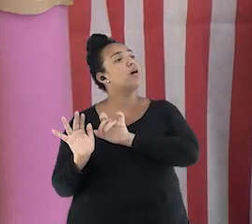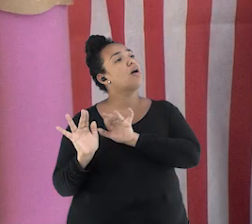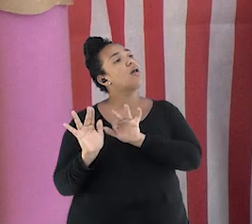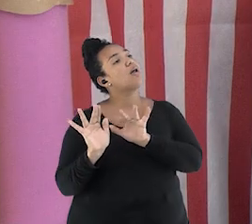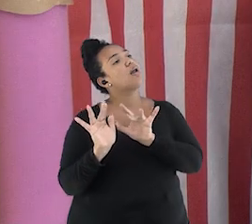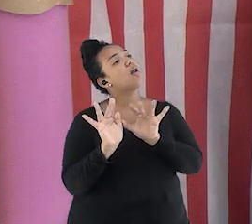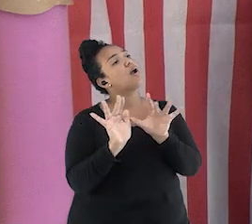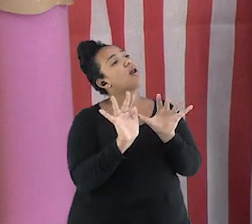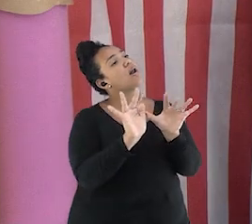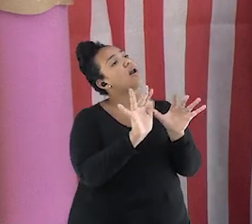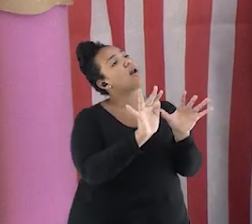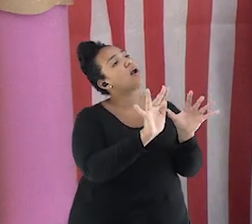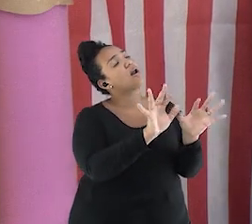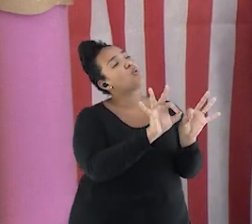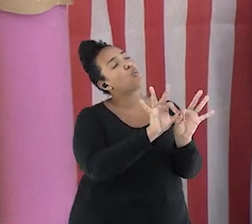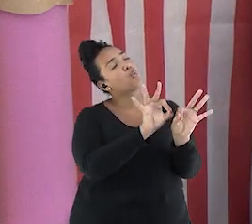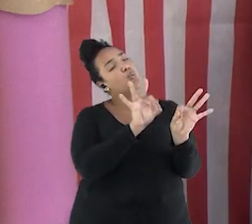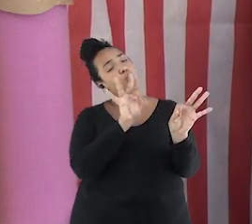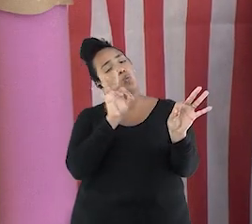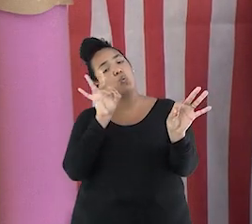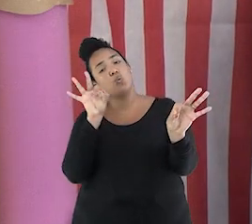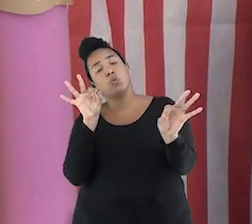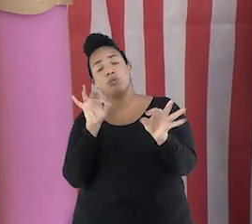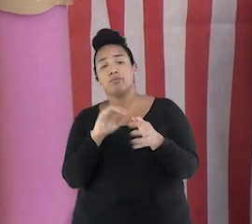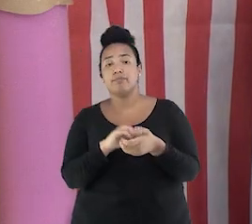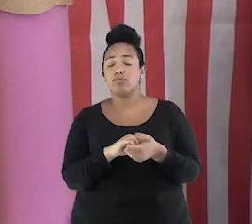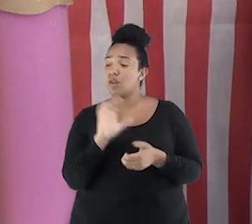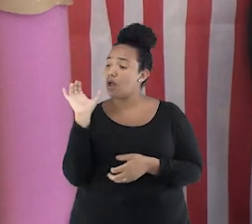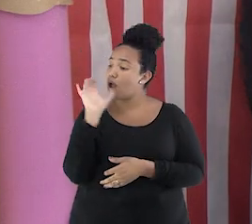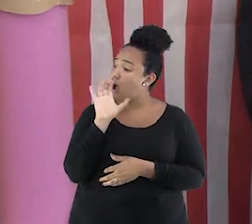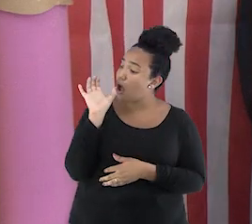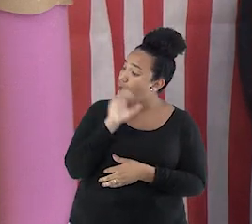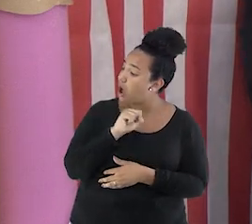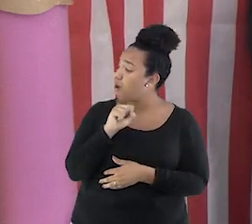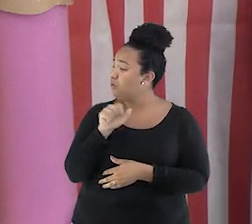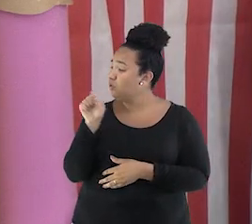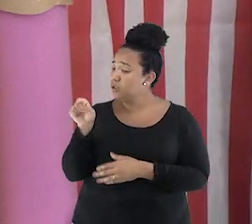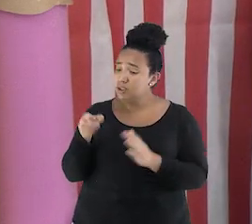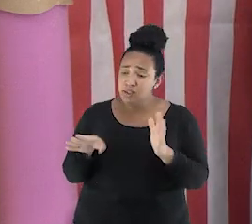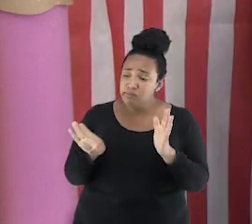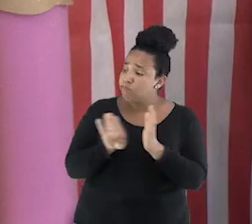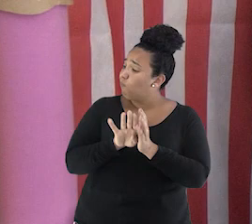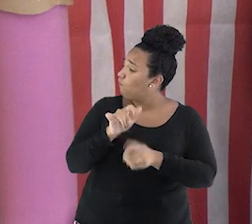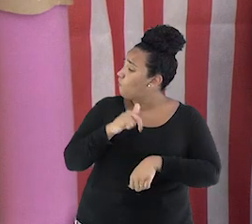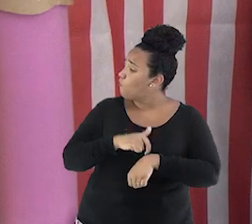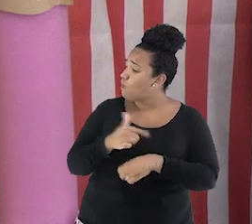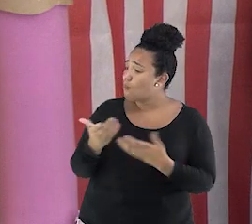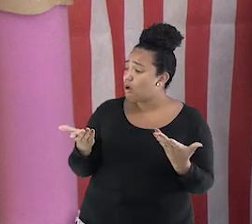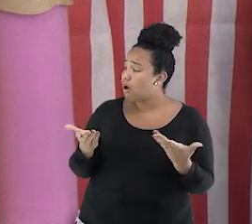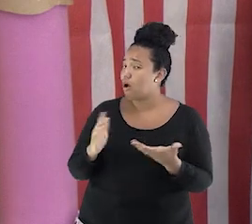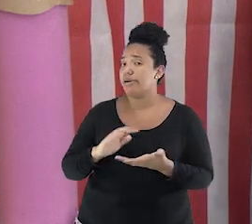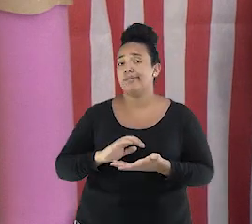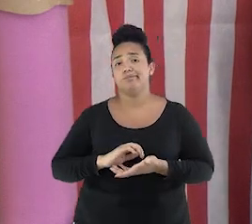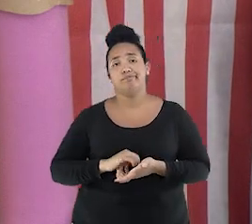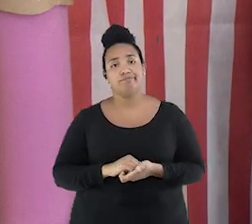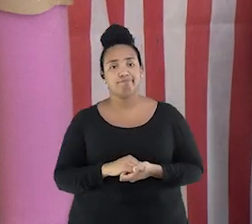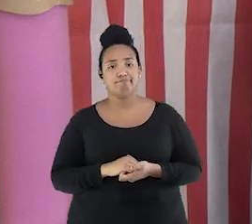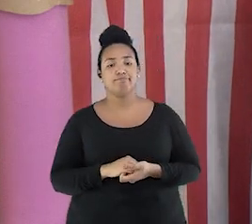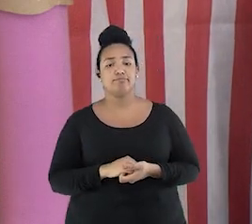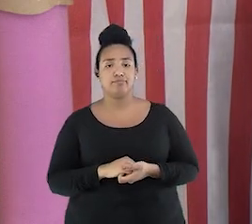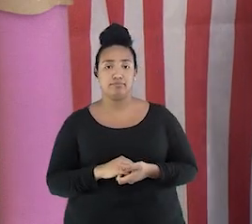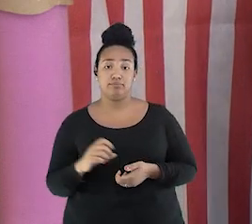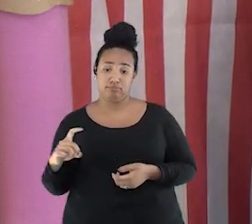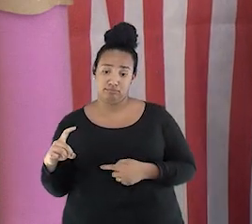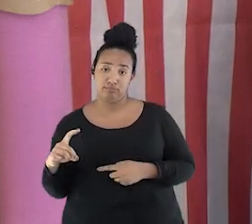ao longe. Depressa, depressa, assim você não vai chegar, dizia de passagem.